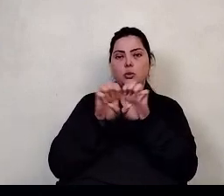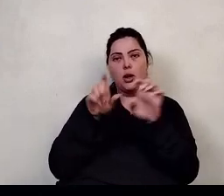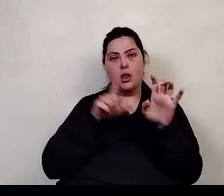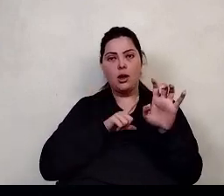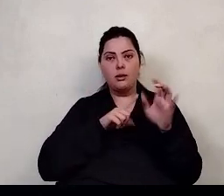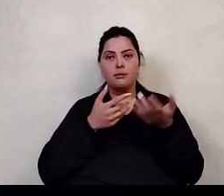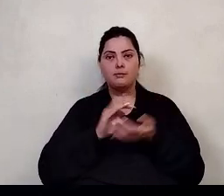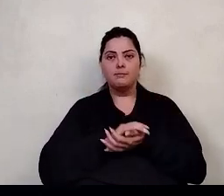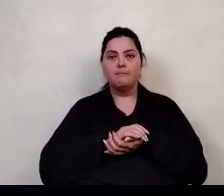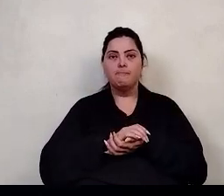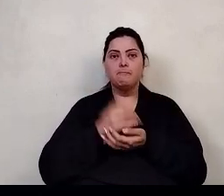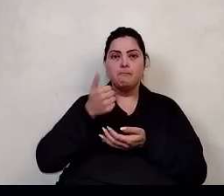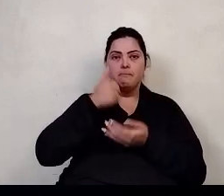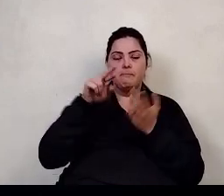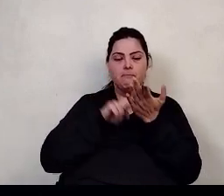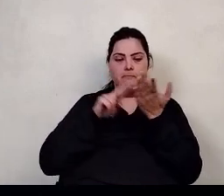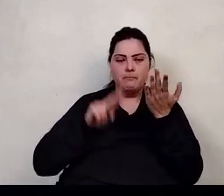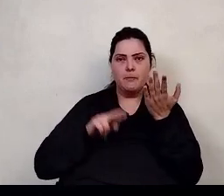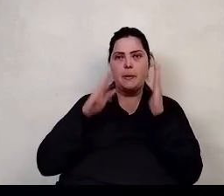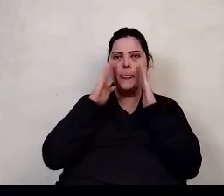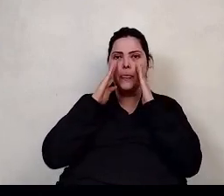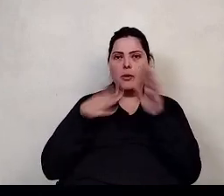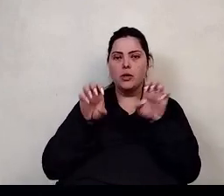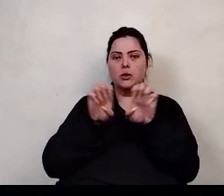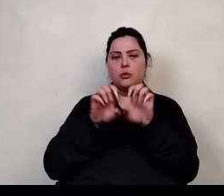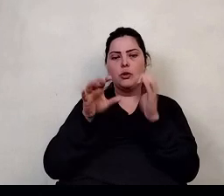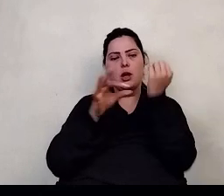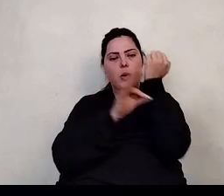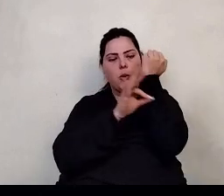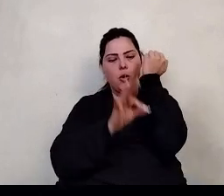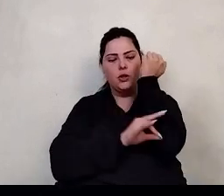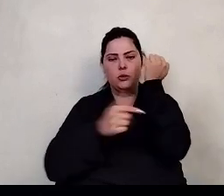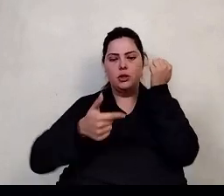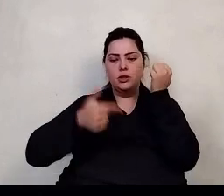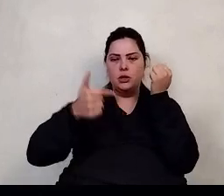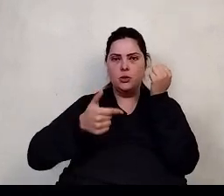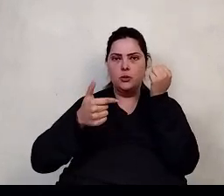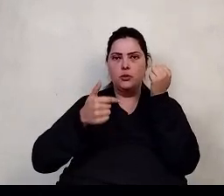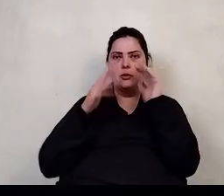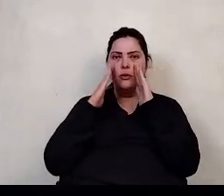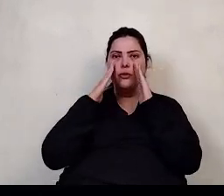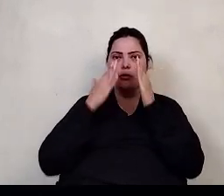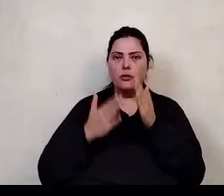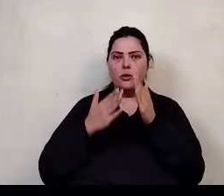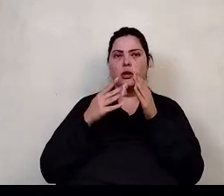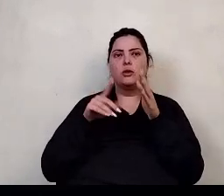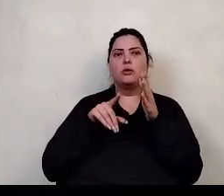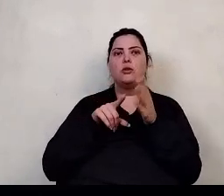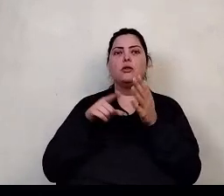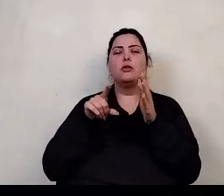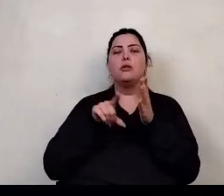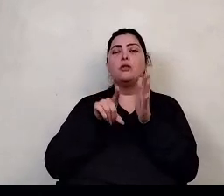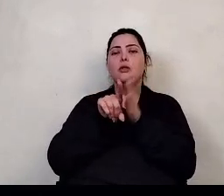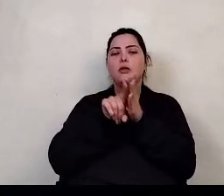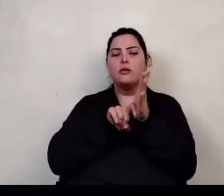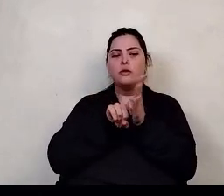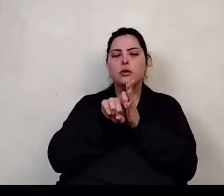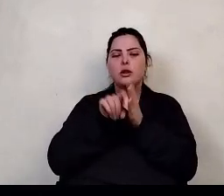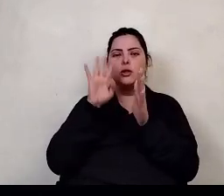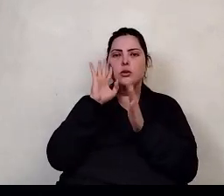primeiro relatório está focado na estrutura de código. O segundo relatório está focado nas funcionalidades da solução.